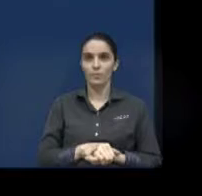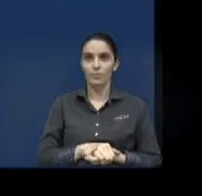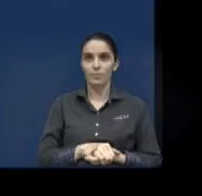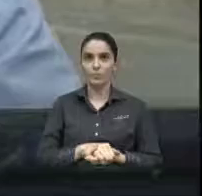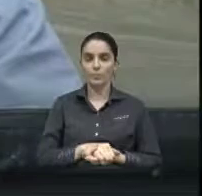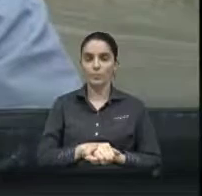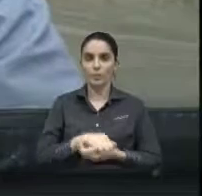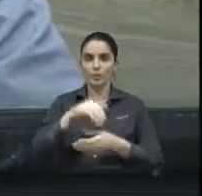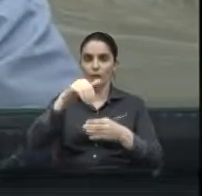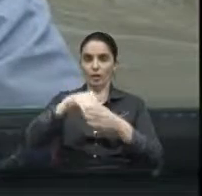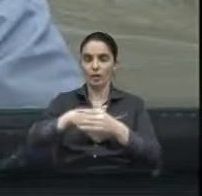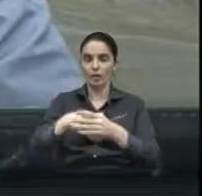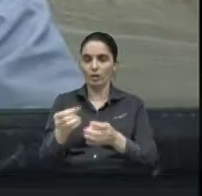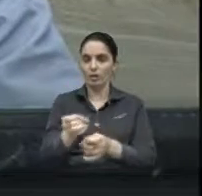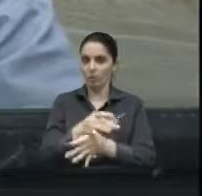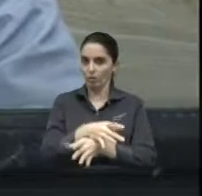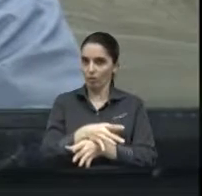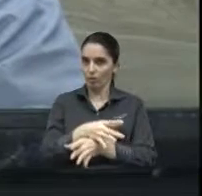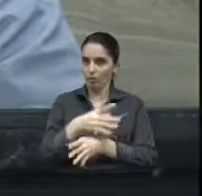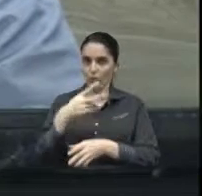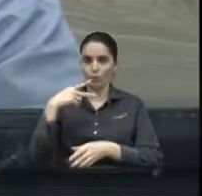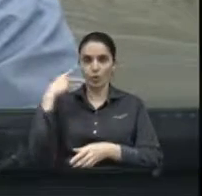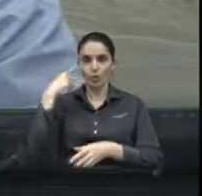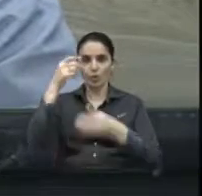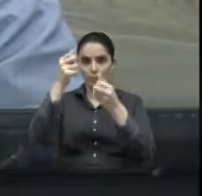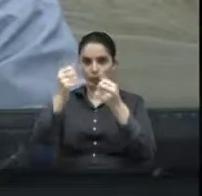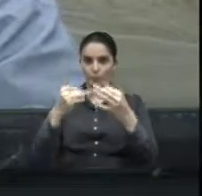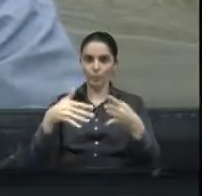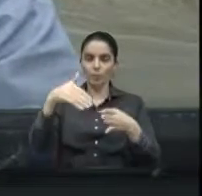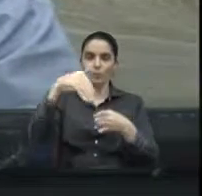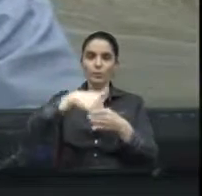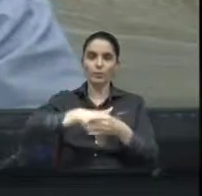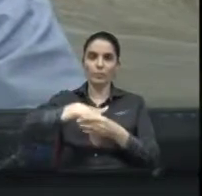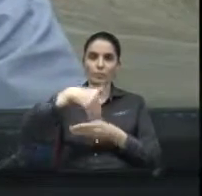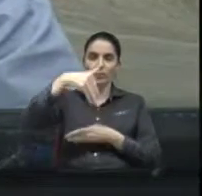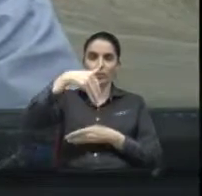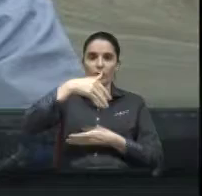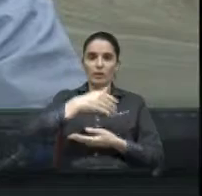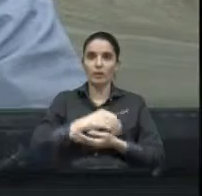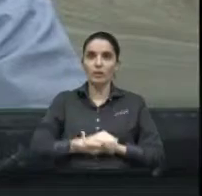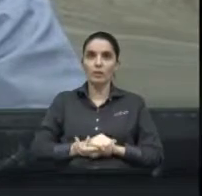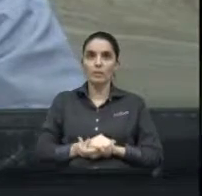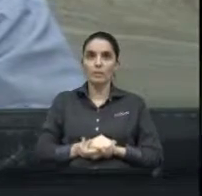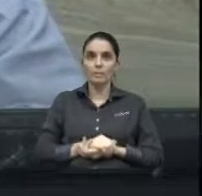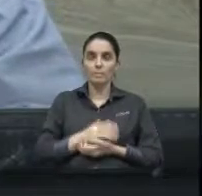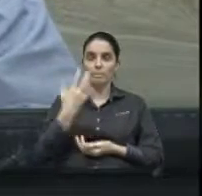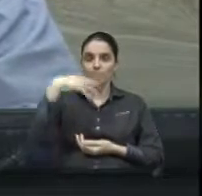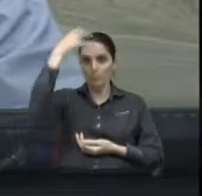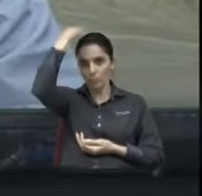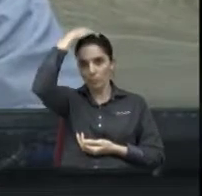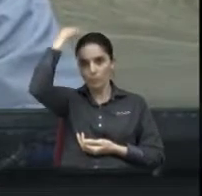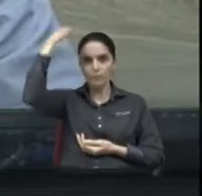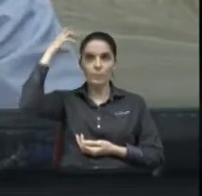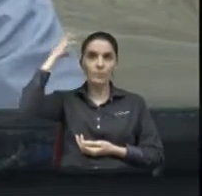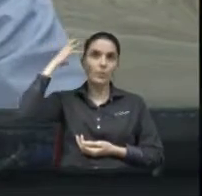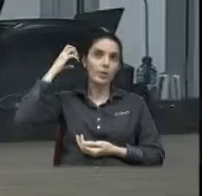Votação está encerrada. Algum vereador que deseja justificar? Darcy. Darcy. Lubogo.